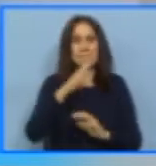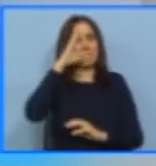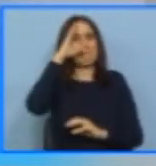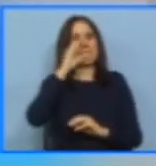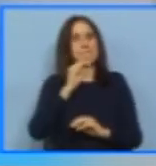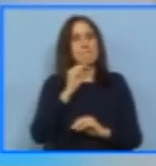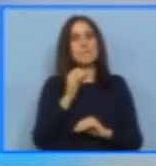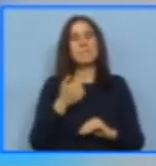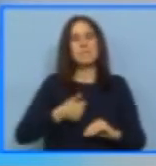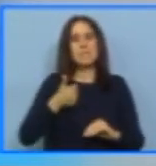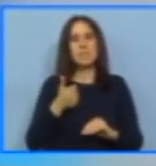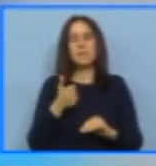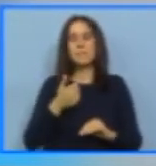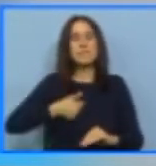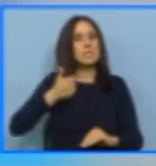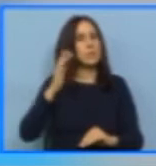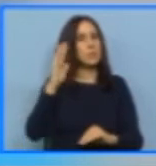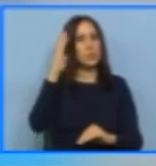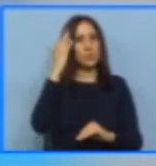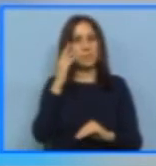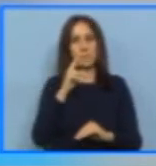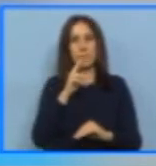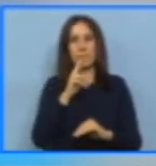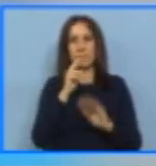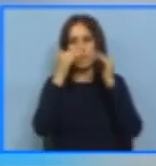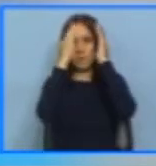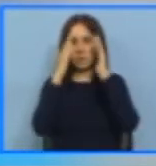O essencial, o núcleo essencial da mensagem de Fátima